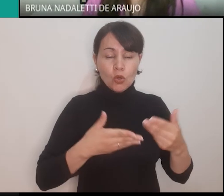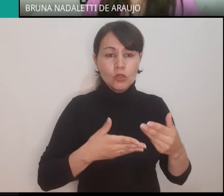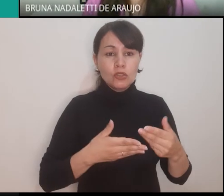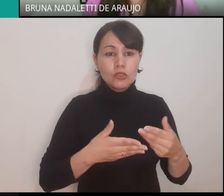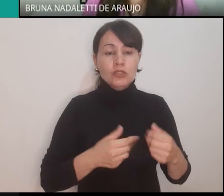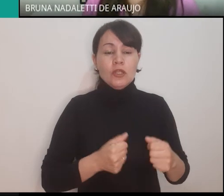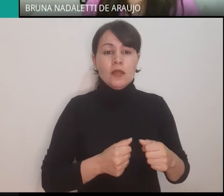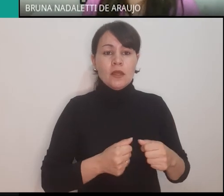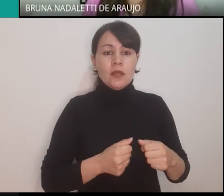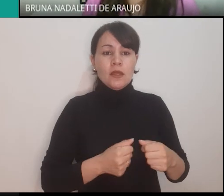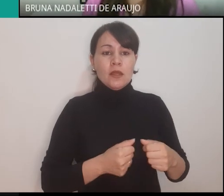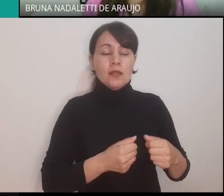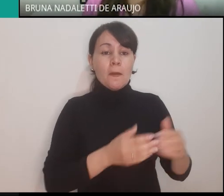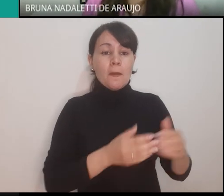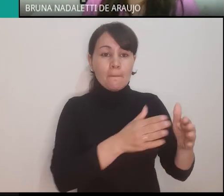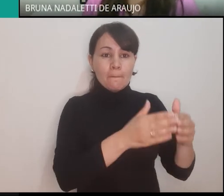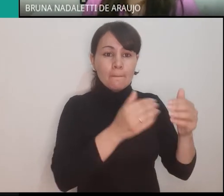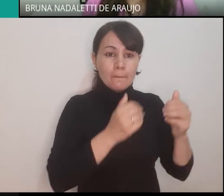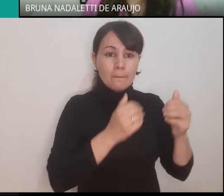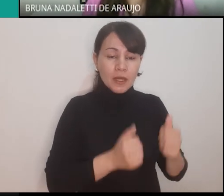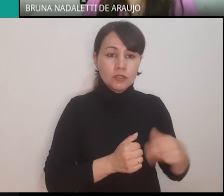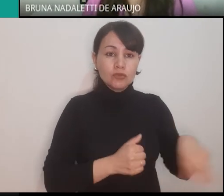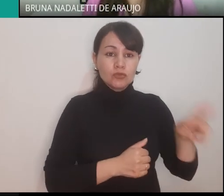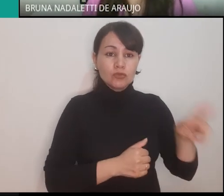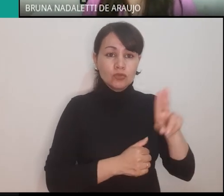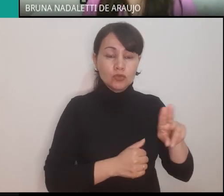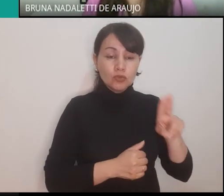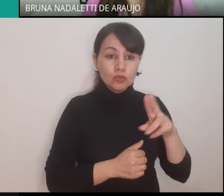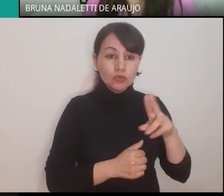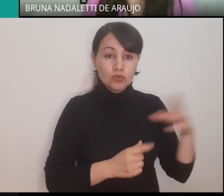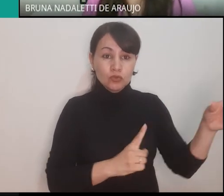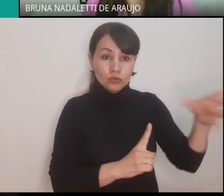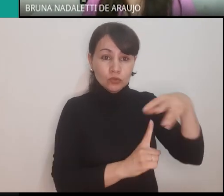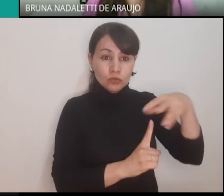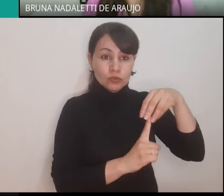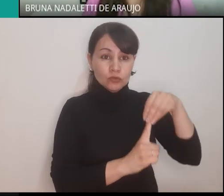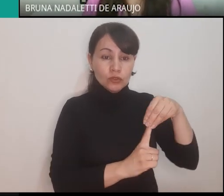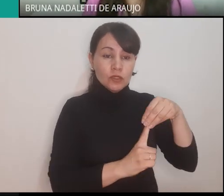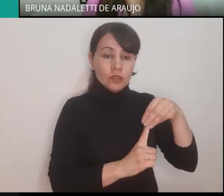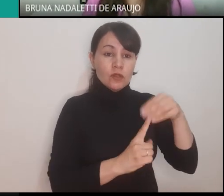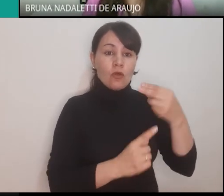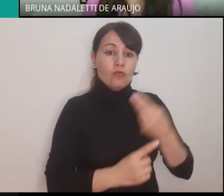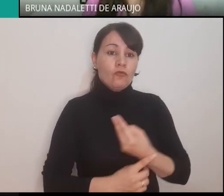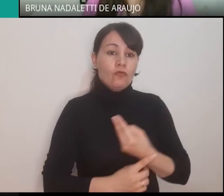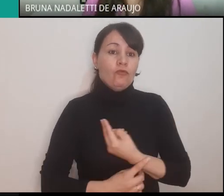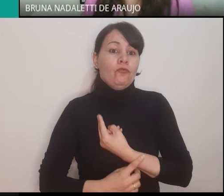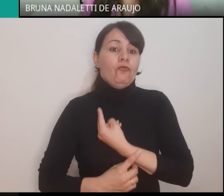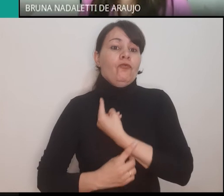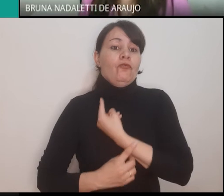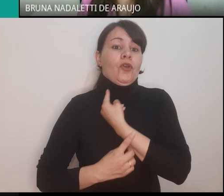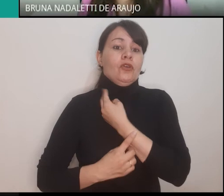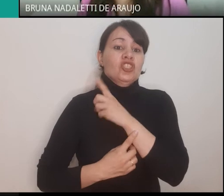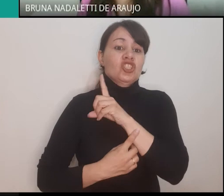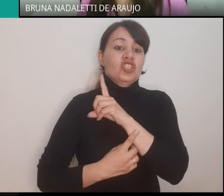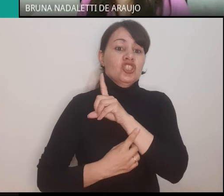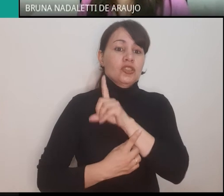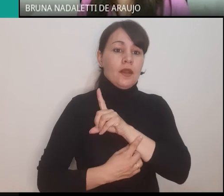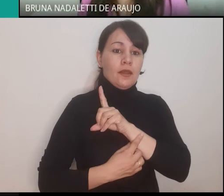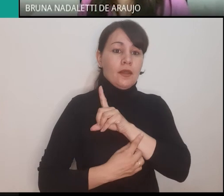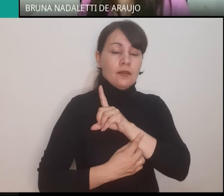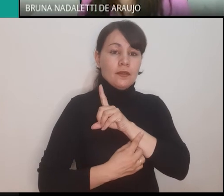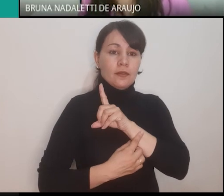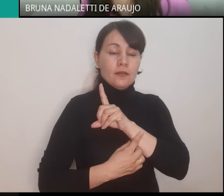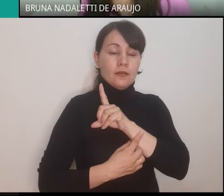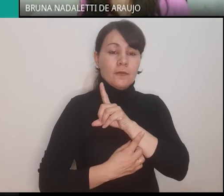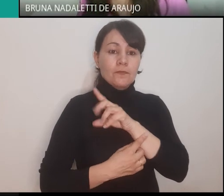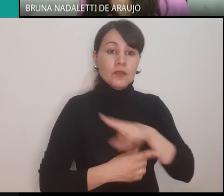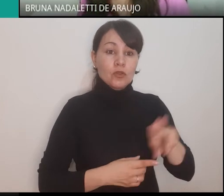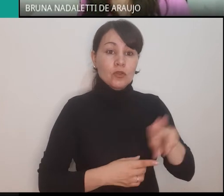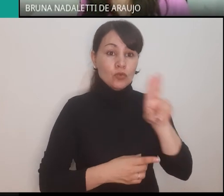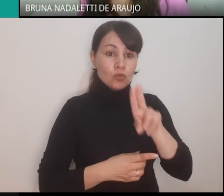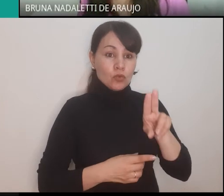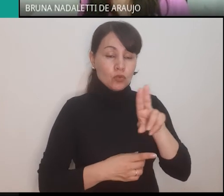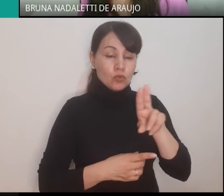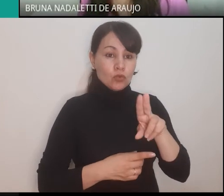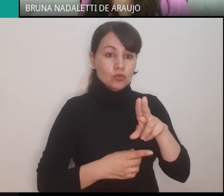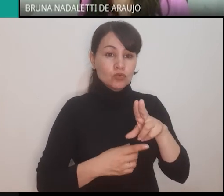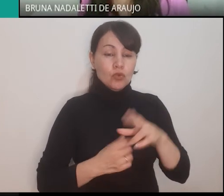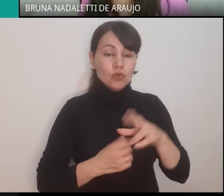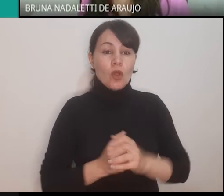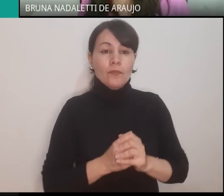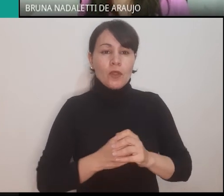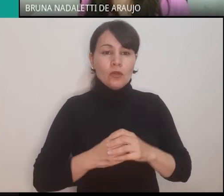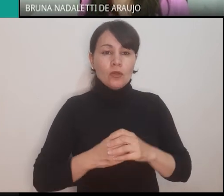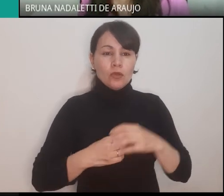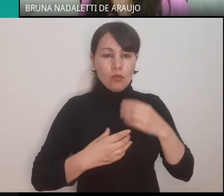recomenda-se o uso preferencial em posição jugular direita, sendo aconselhável o uso de ultrassonografia